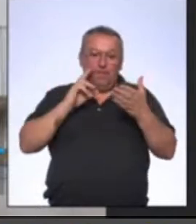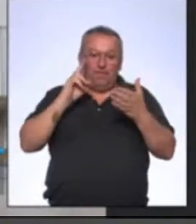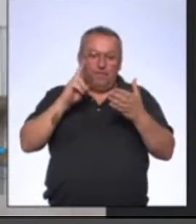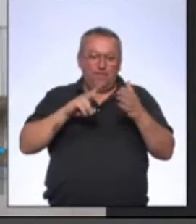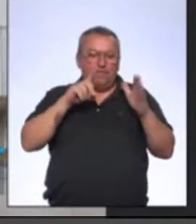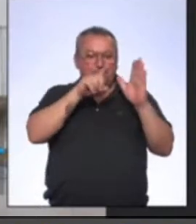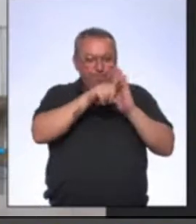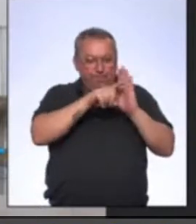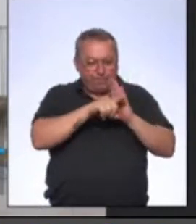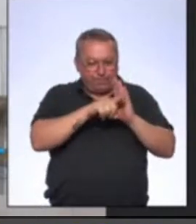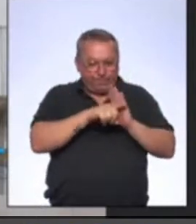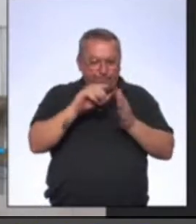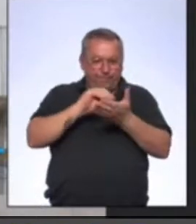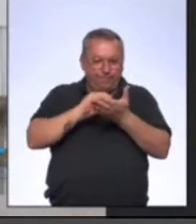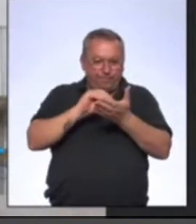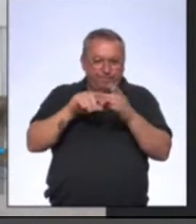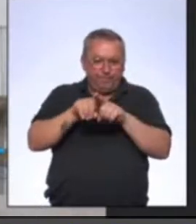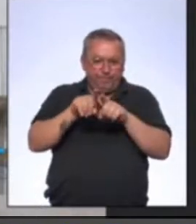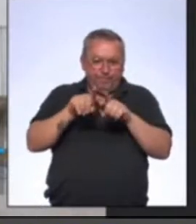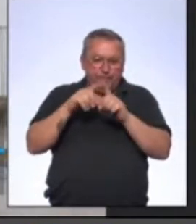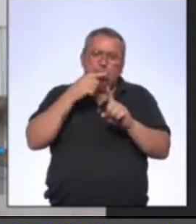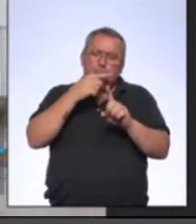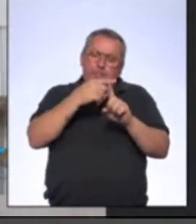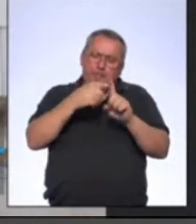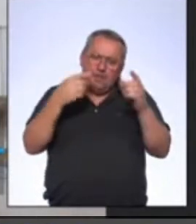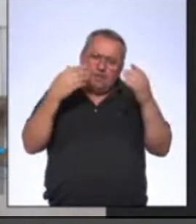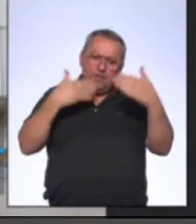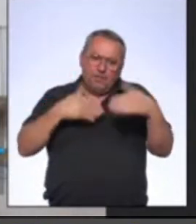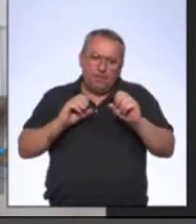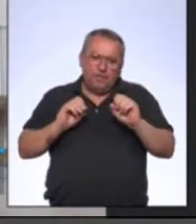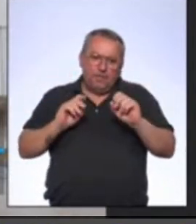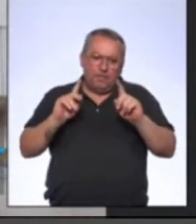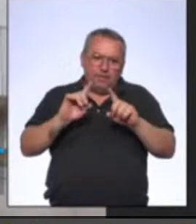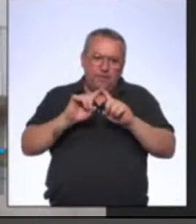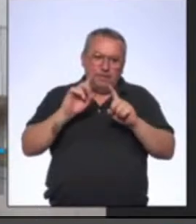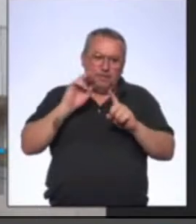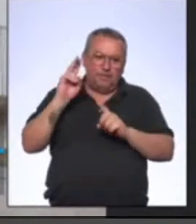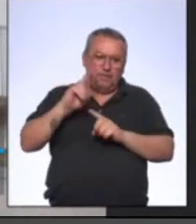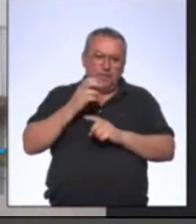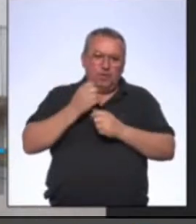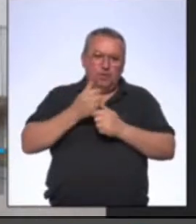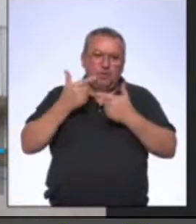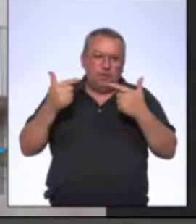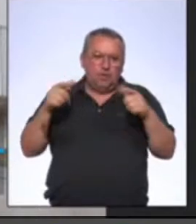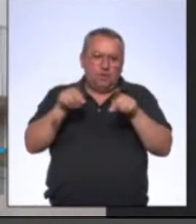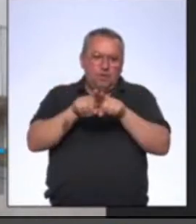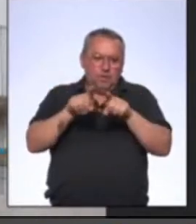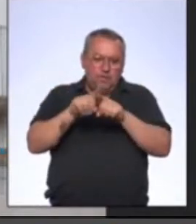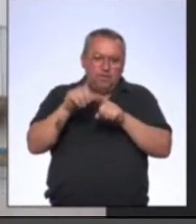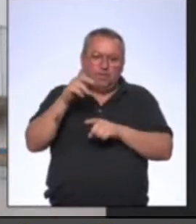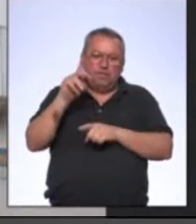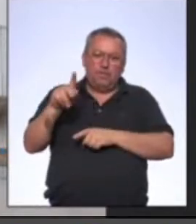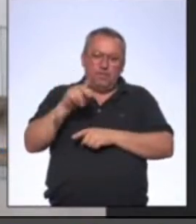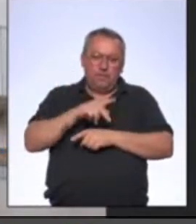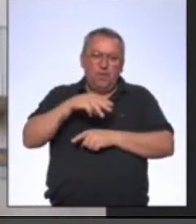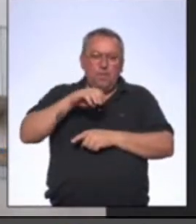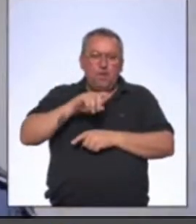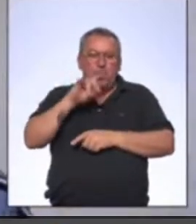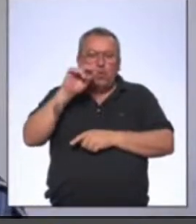questões. Falta praticamente metade da prova. Ok? Então, boa sorte, professor Milton.